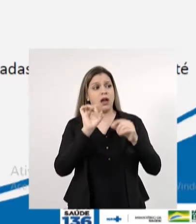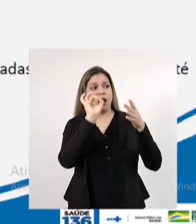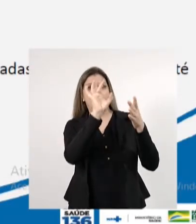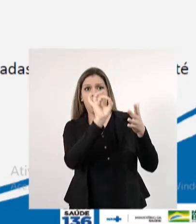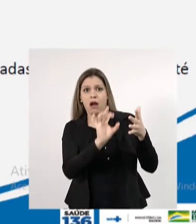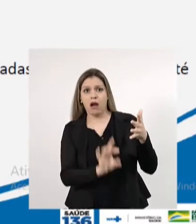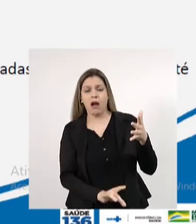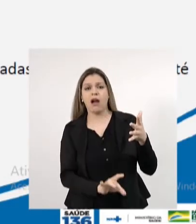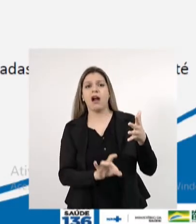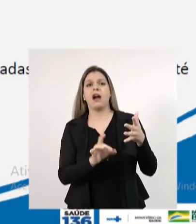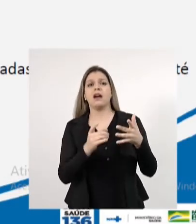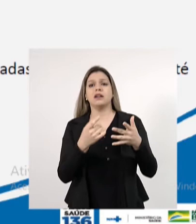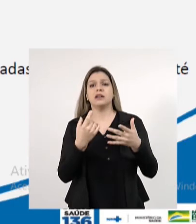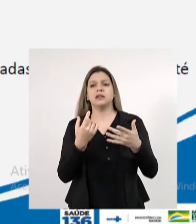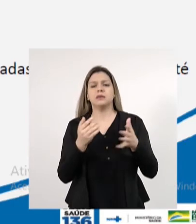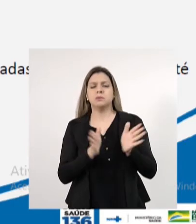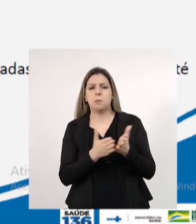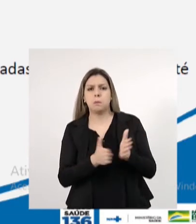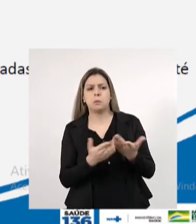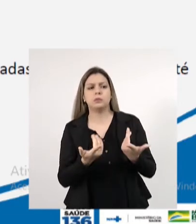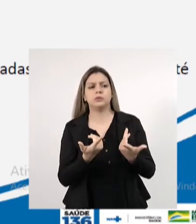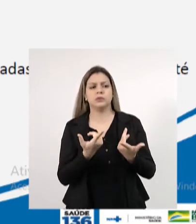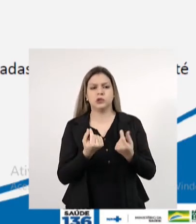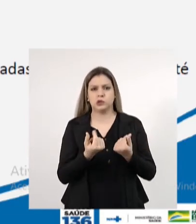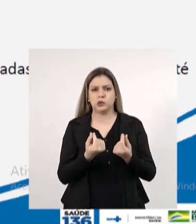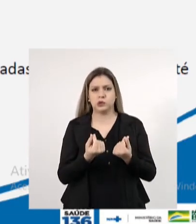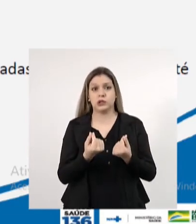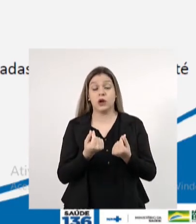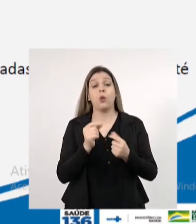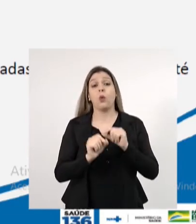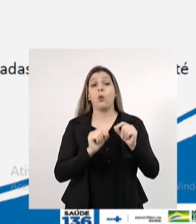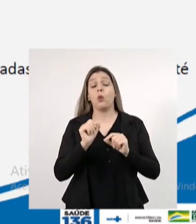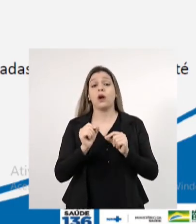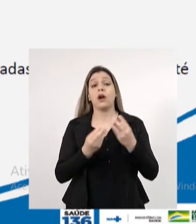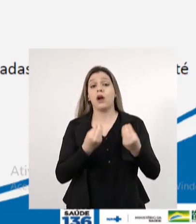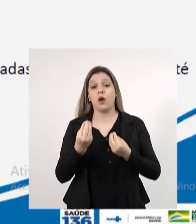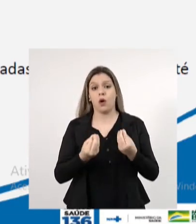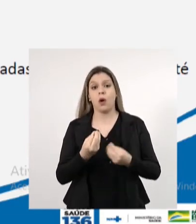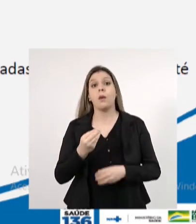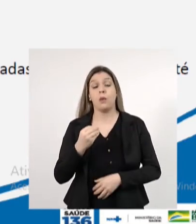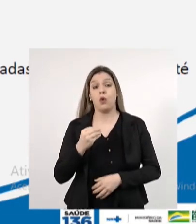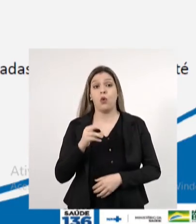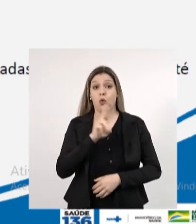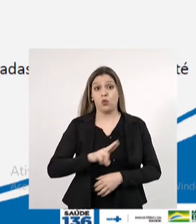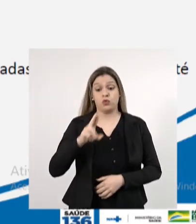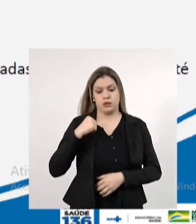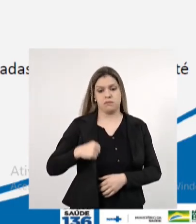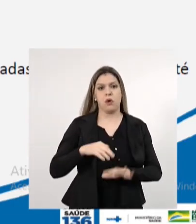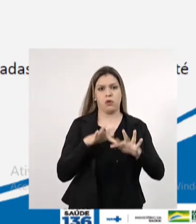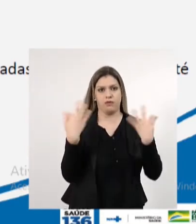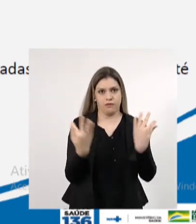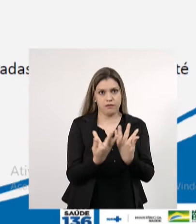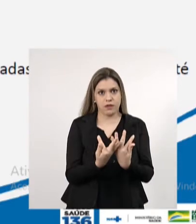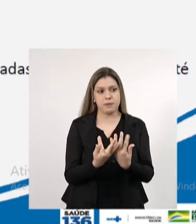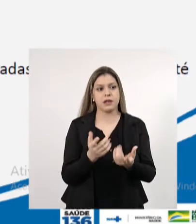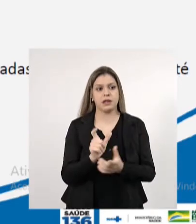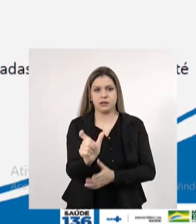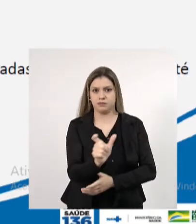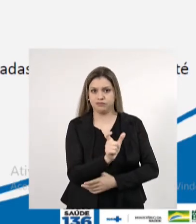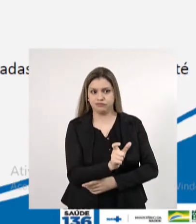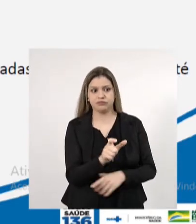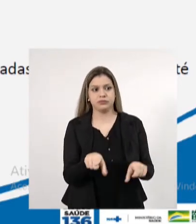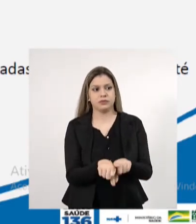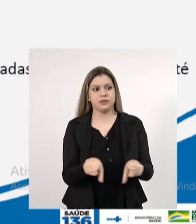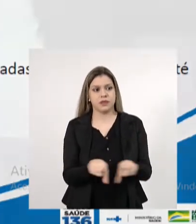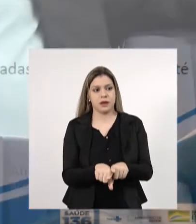vulnerabilidade socioeconômica, que é a questão de pessoas que recebem o programa Bolsa Família, que recebem o benefício de